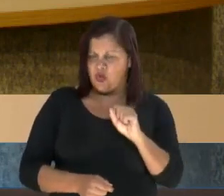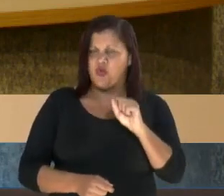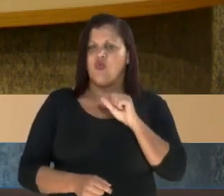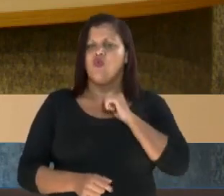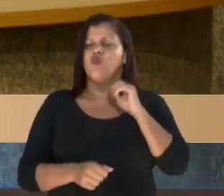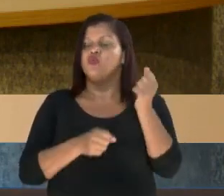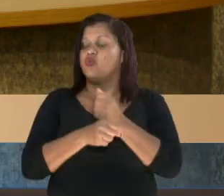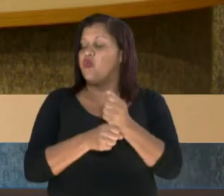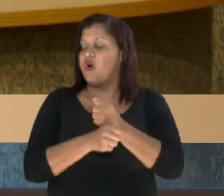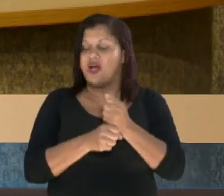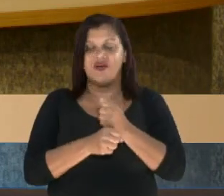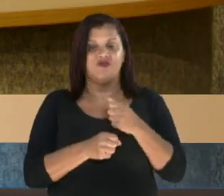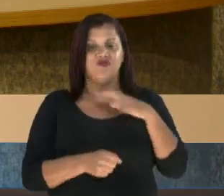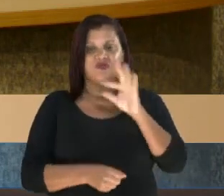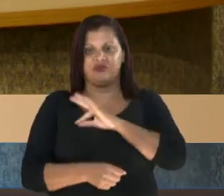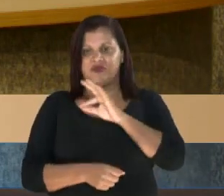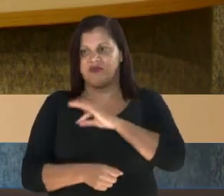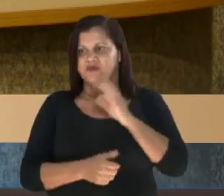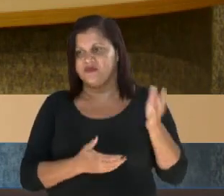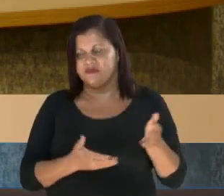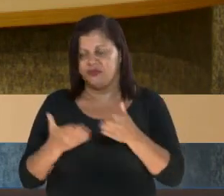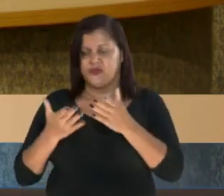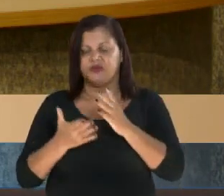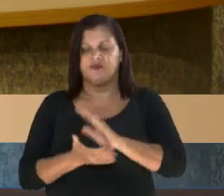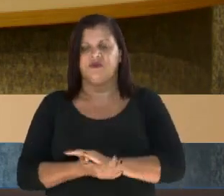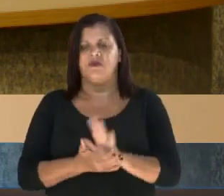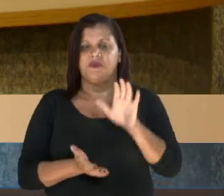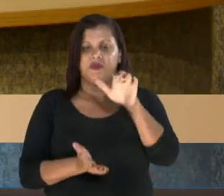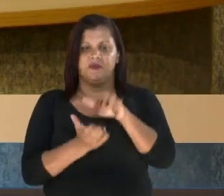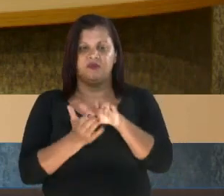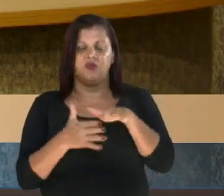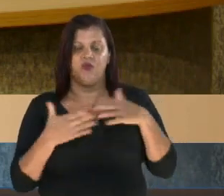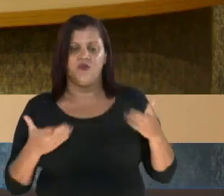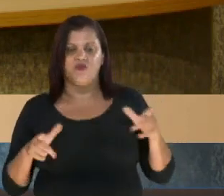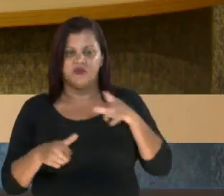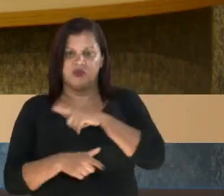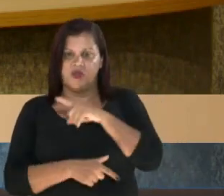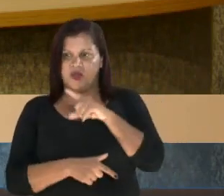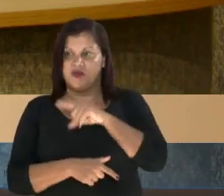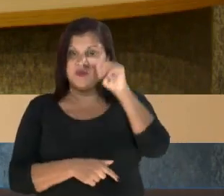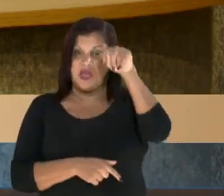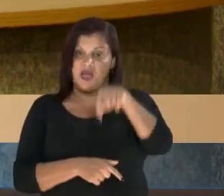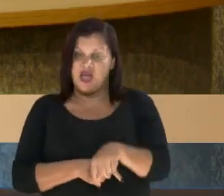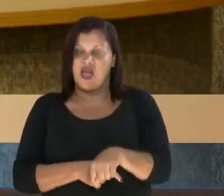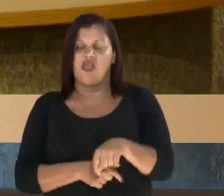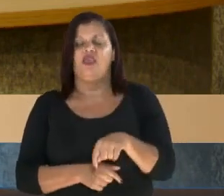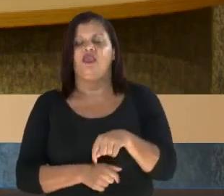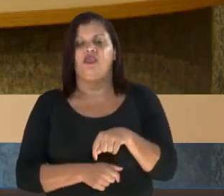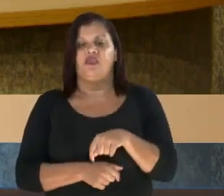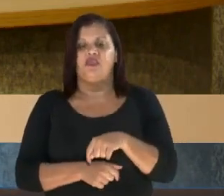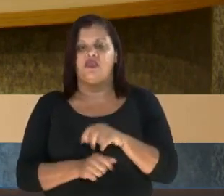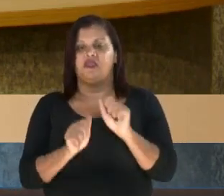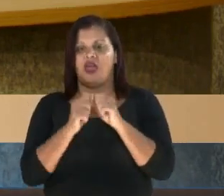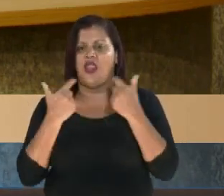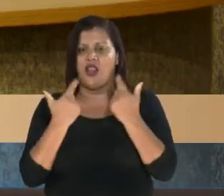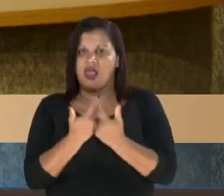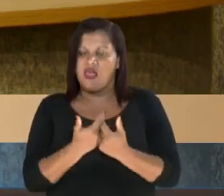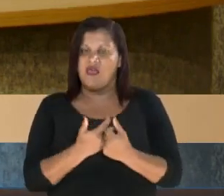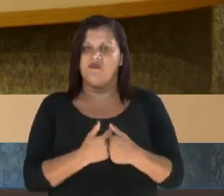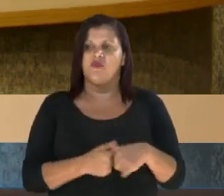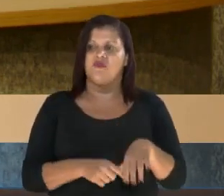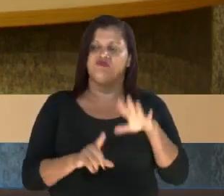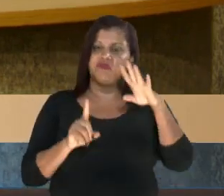do Estado de Pernambuco Deputado Renato Antunes inclusive hoje nós teremos aqui na casa um ajusta homenagem